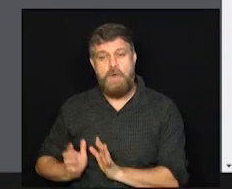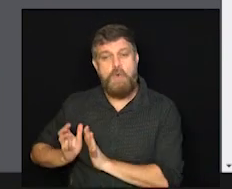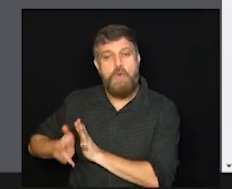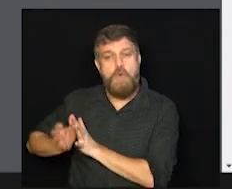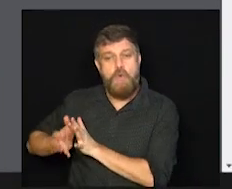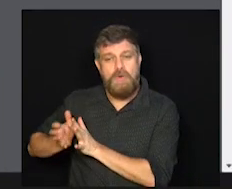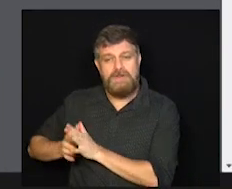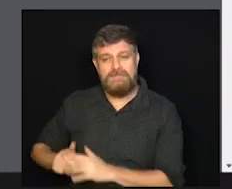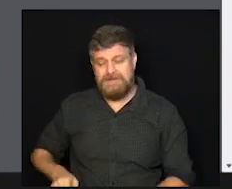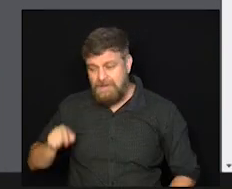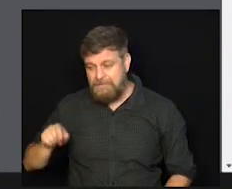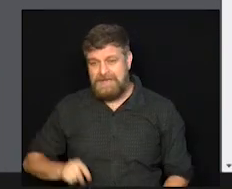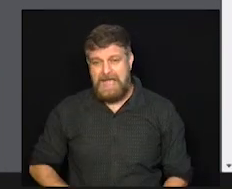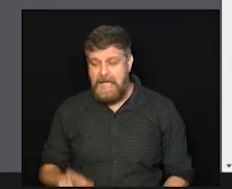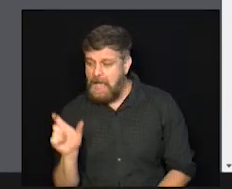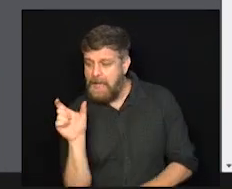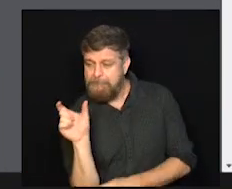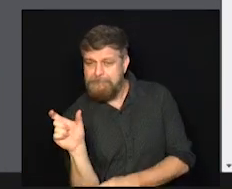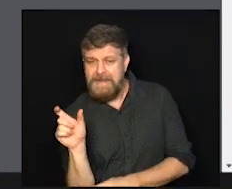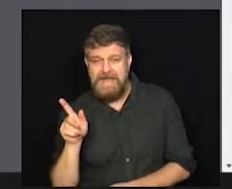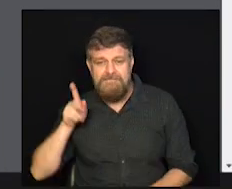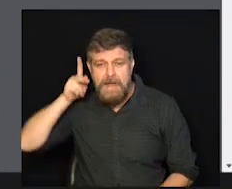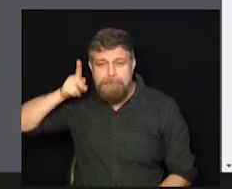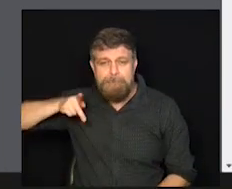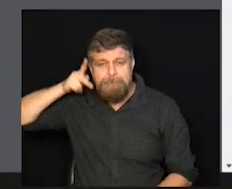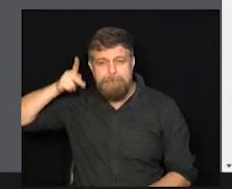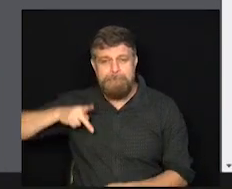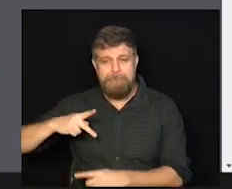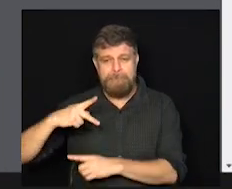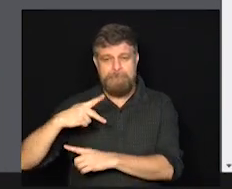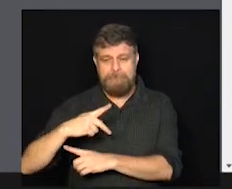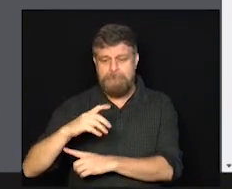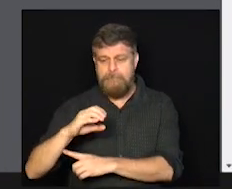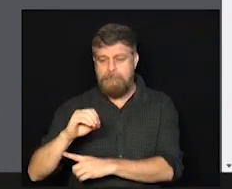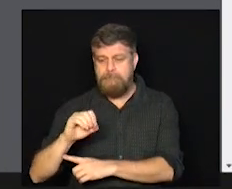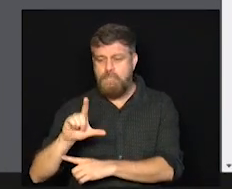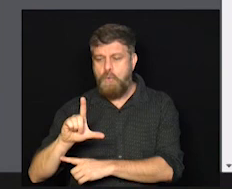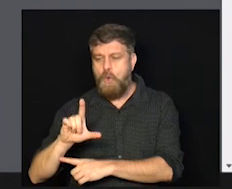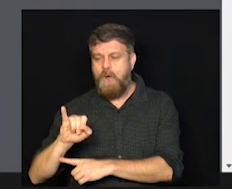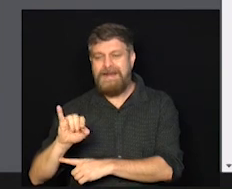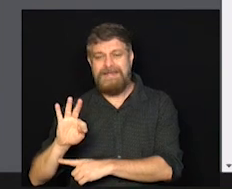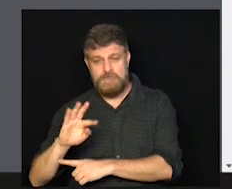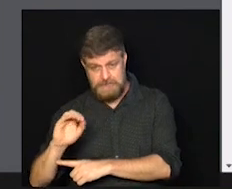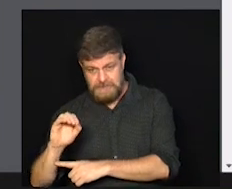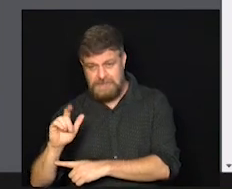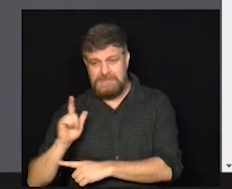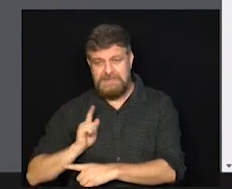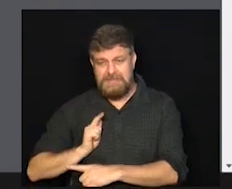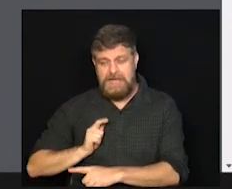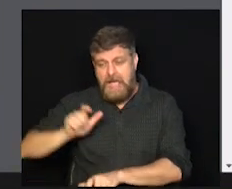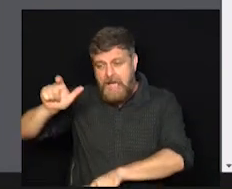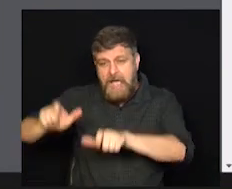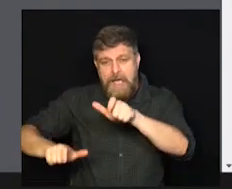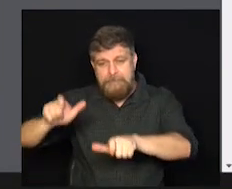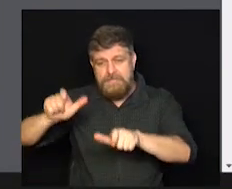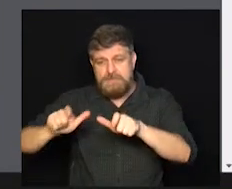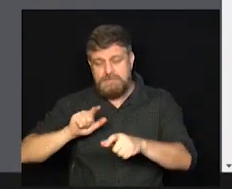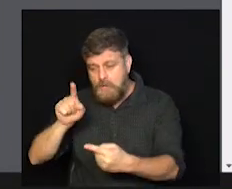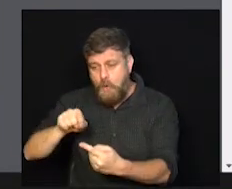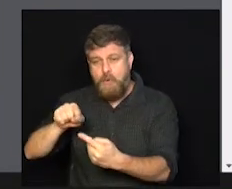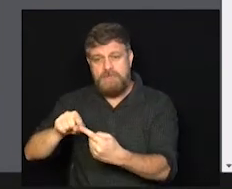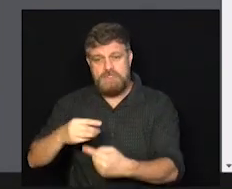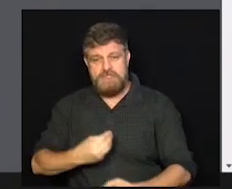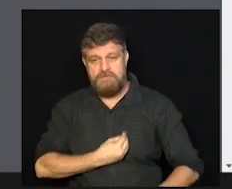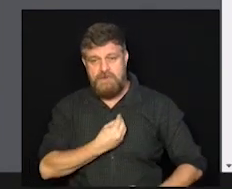do que é a palavra política, e também a questão de política pública, ou seja, pessoas inseridas para o bem da vida humana. Então